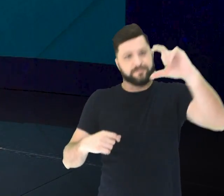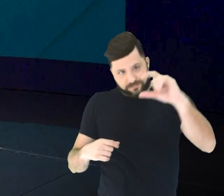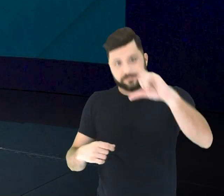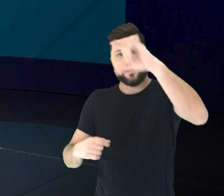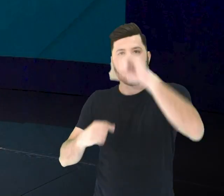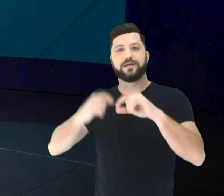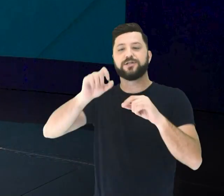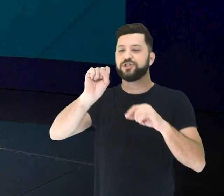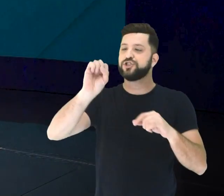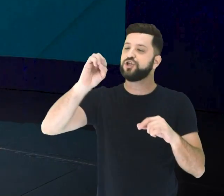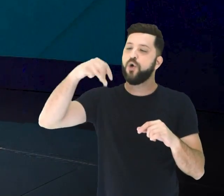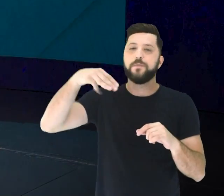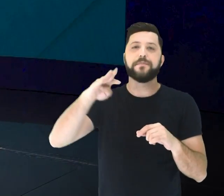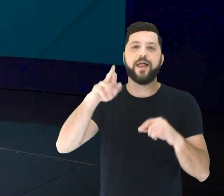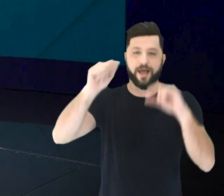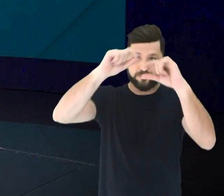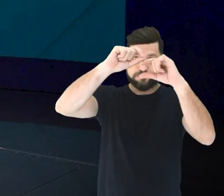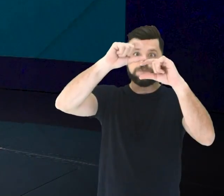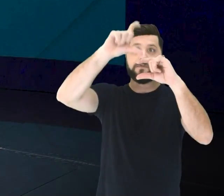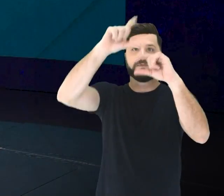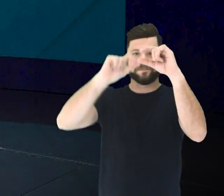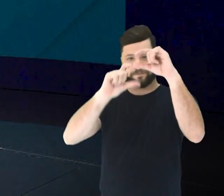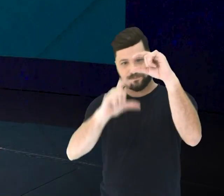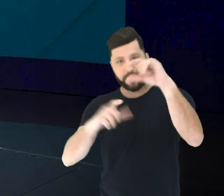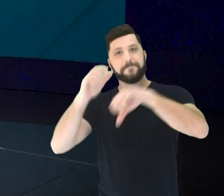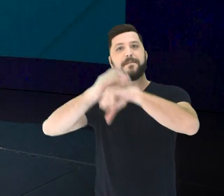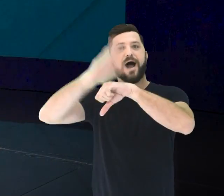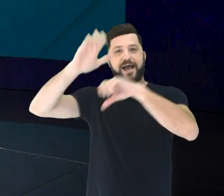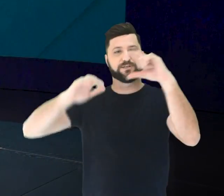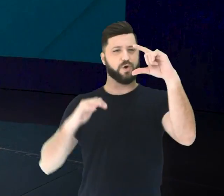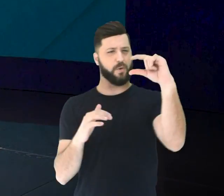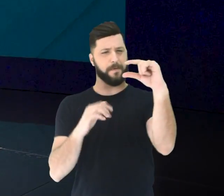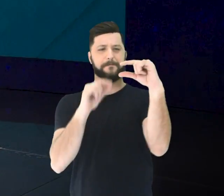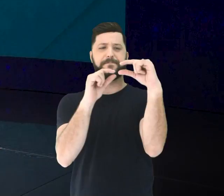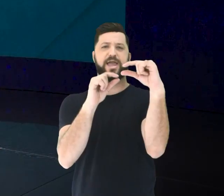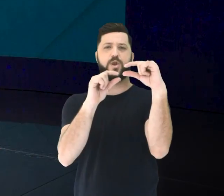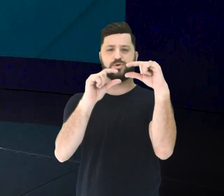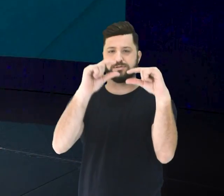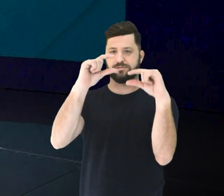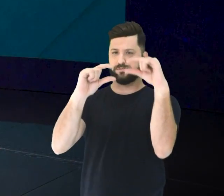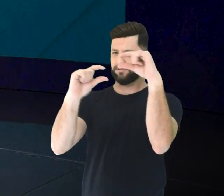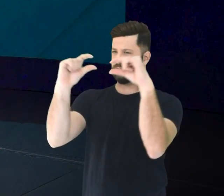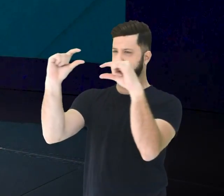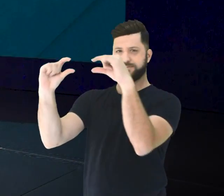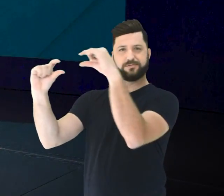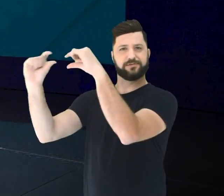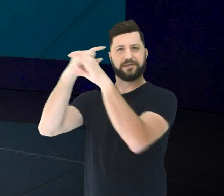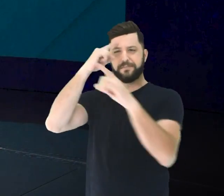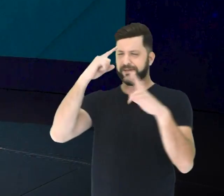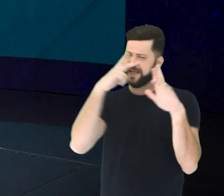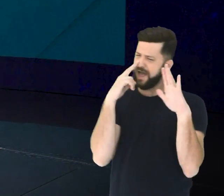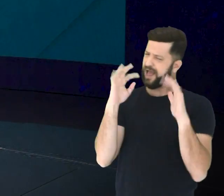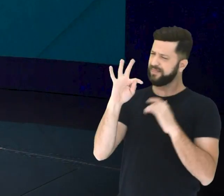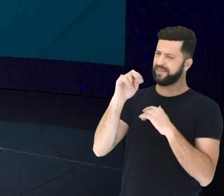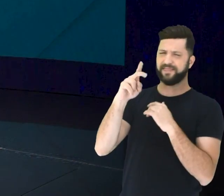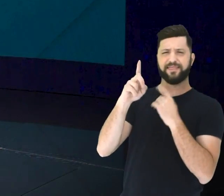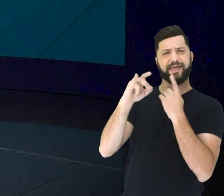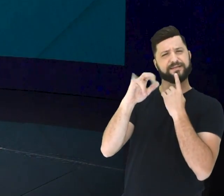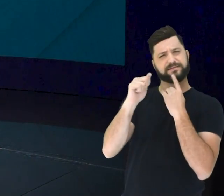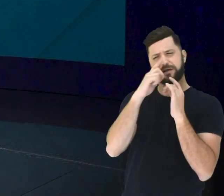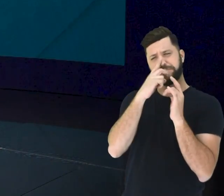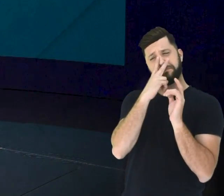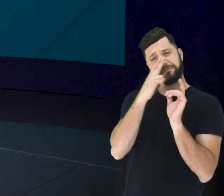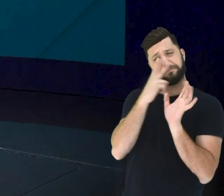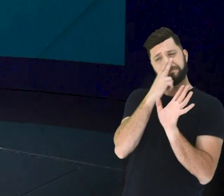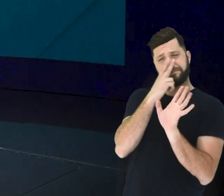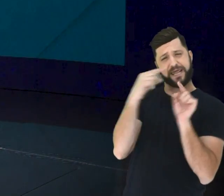mais sombra do que corpo é eventualmente tem obviamente uma barra outra que se parecem com uma barra de tendência ela pode ser sim classificada